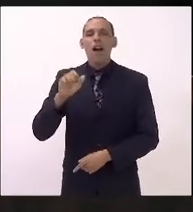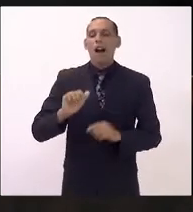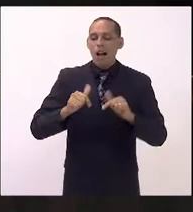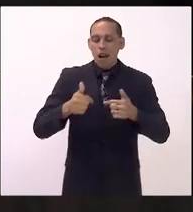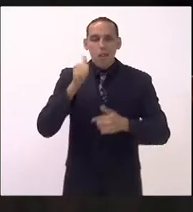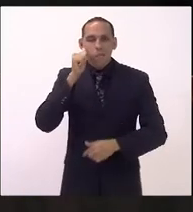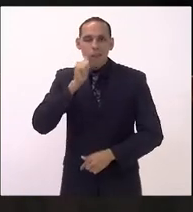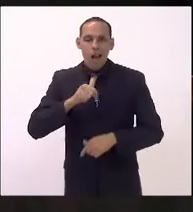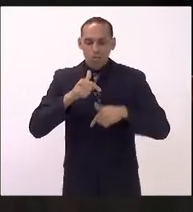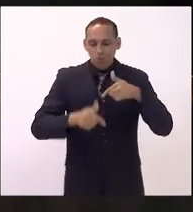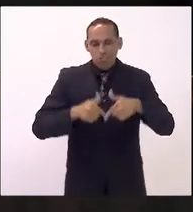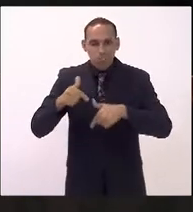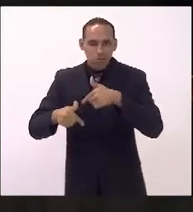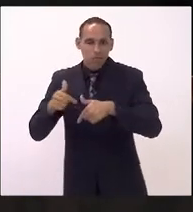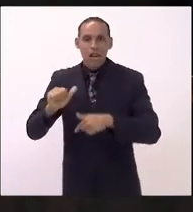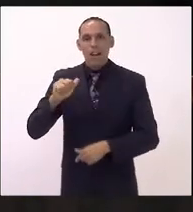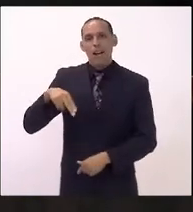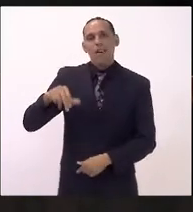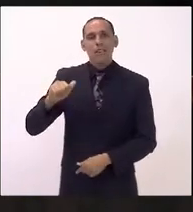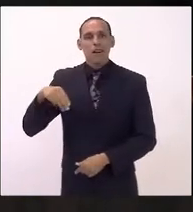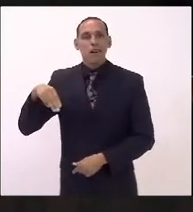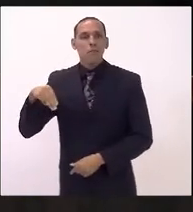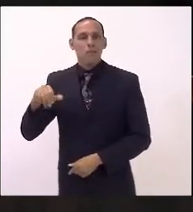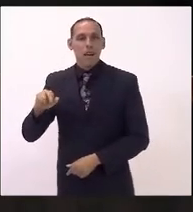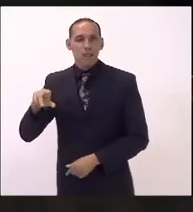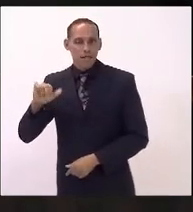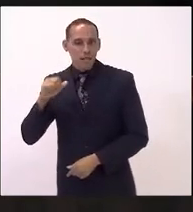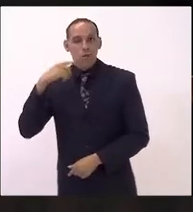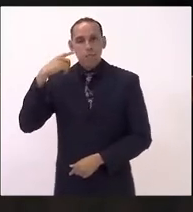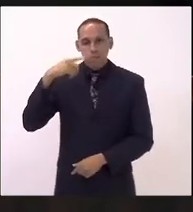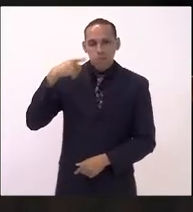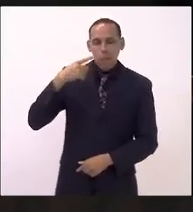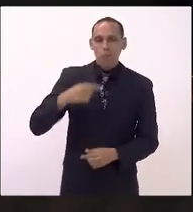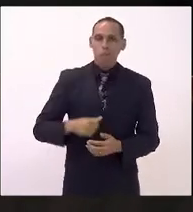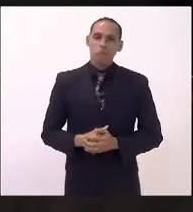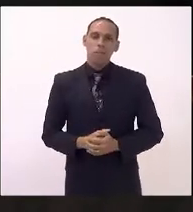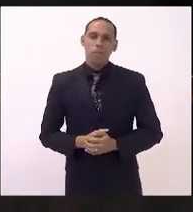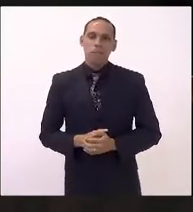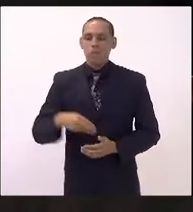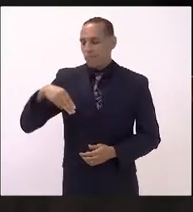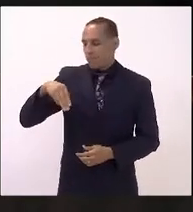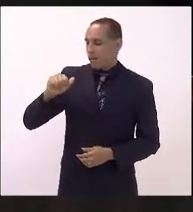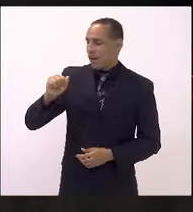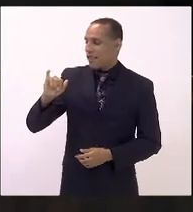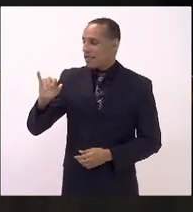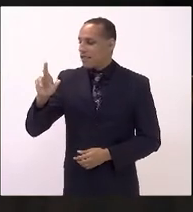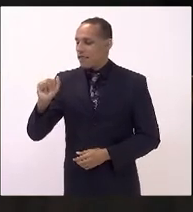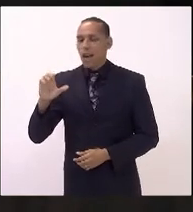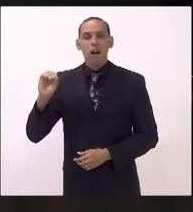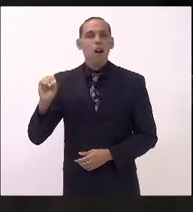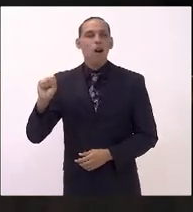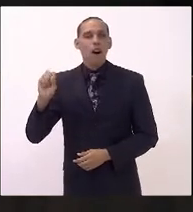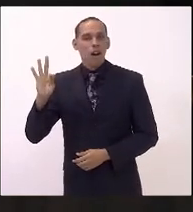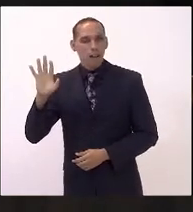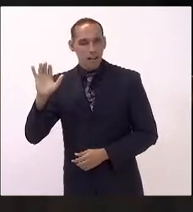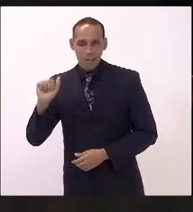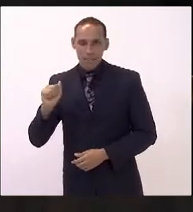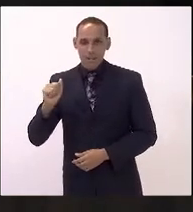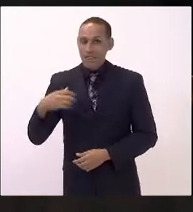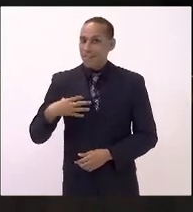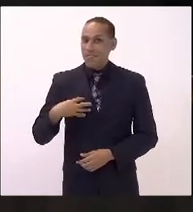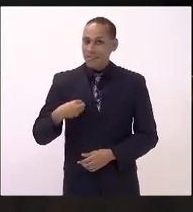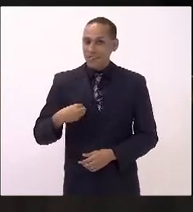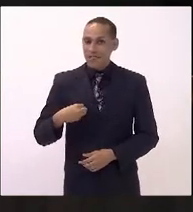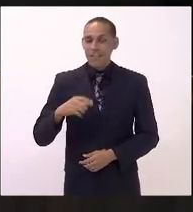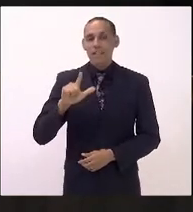Trabalhista, de Ana Maria Miller, advogada, de Maíra Costa Ivanir dos Santos, filha,